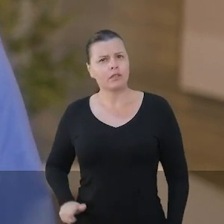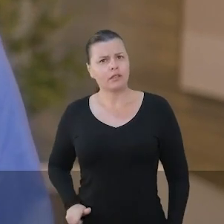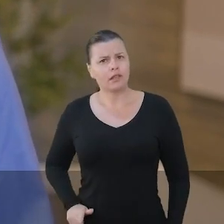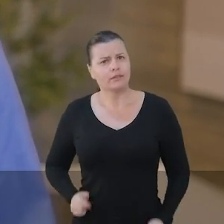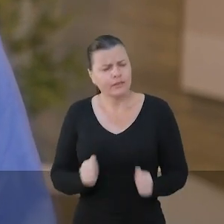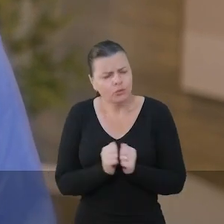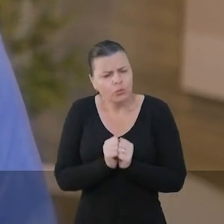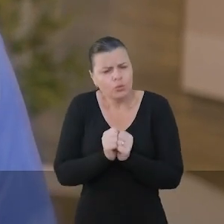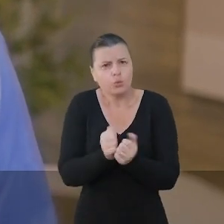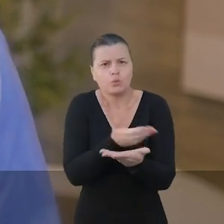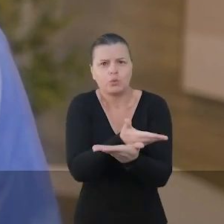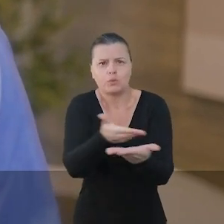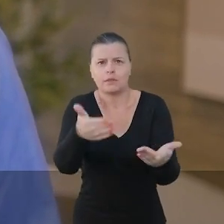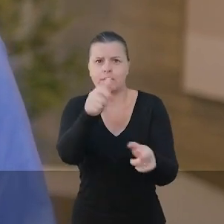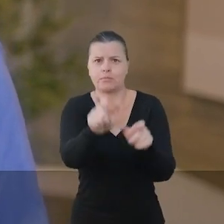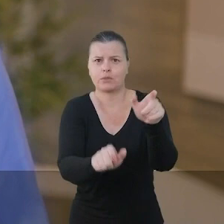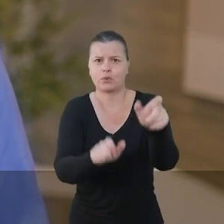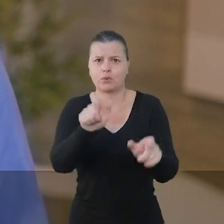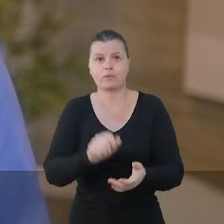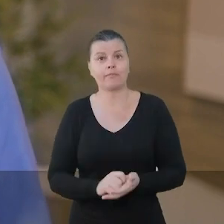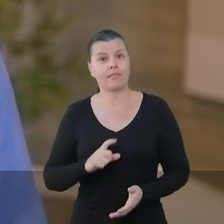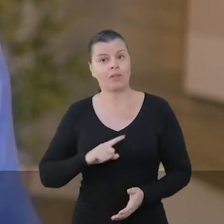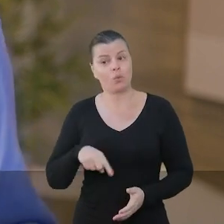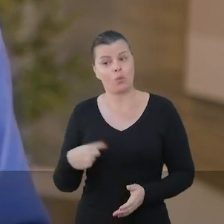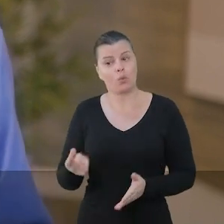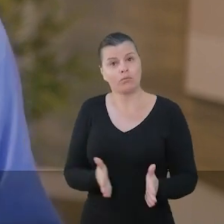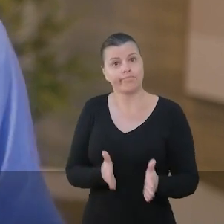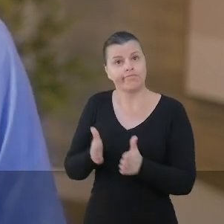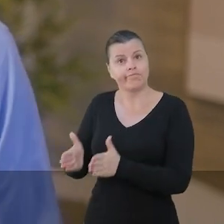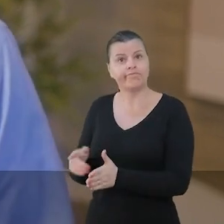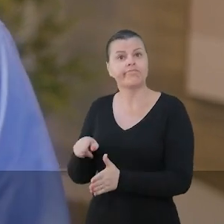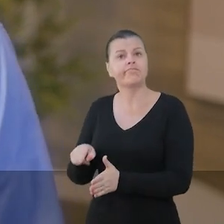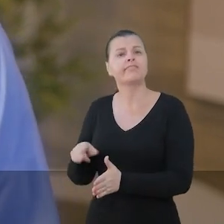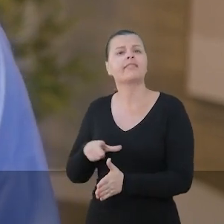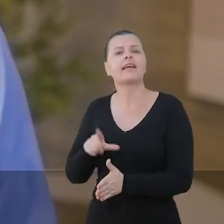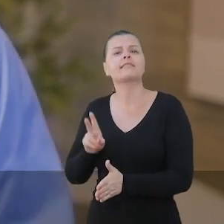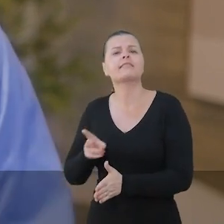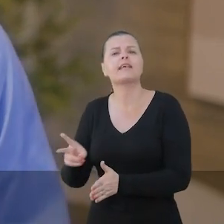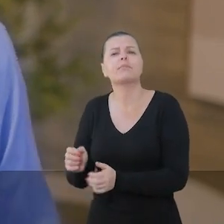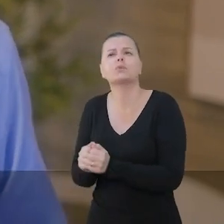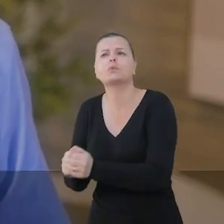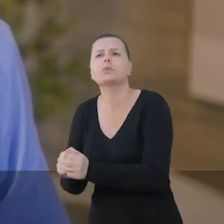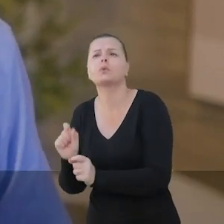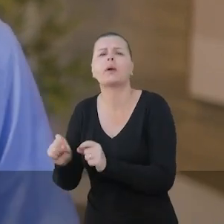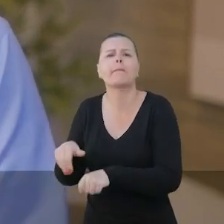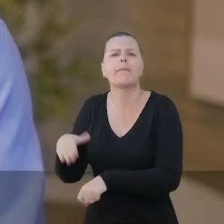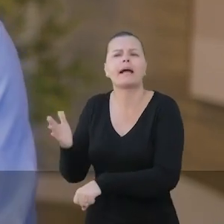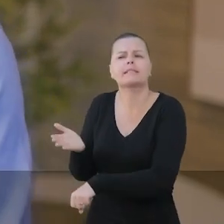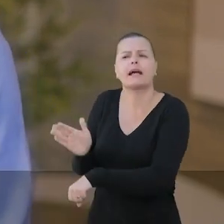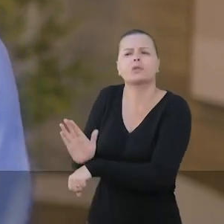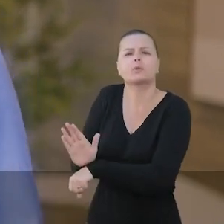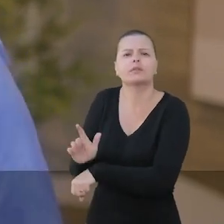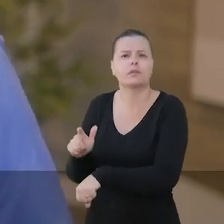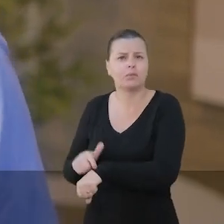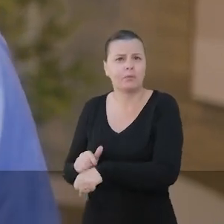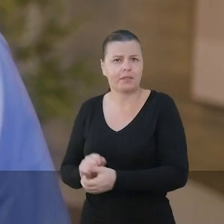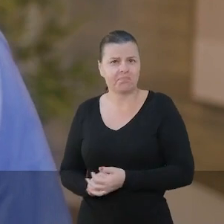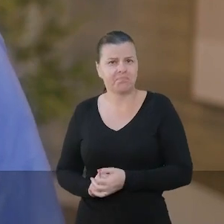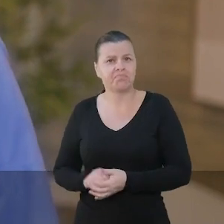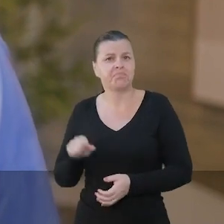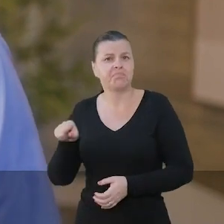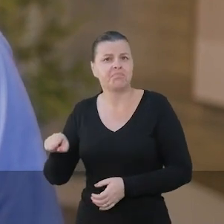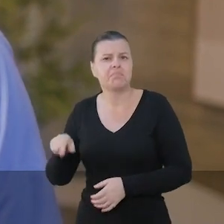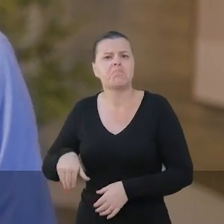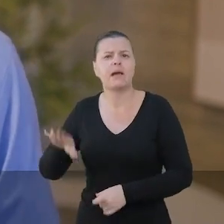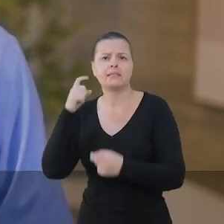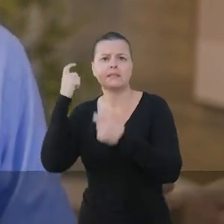governar estando ao lado das pessoas. E tem o outro, de quem anda do lado de quem mais lhe convém no momento. Que